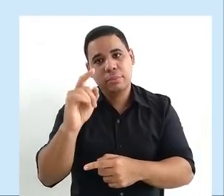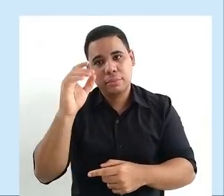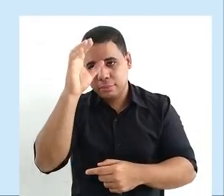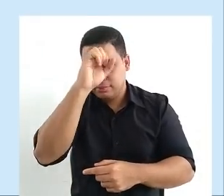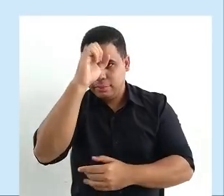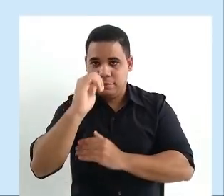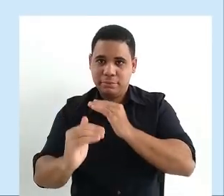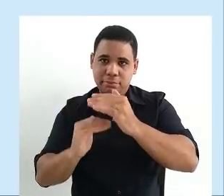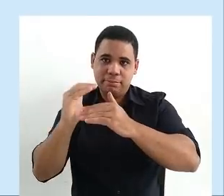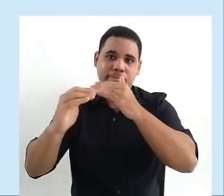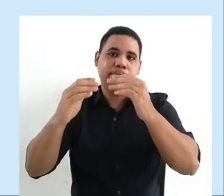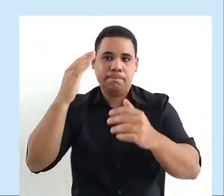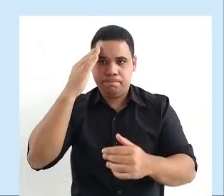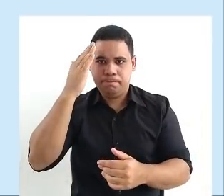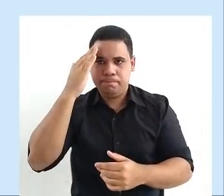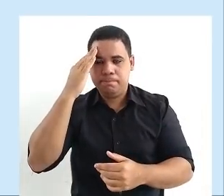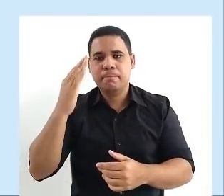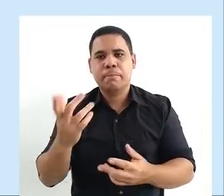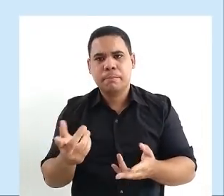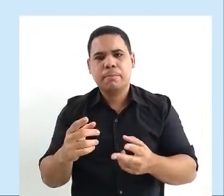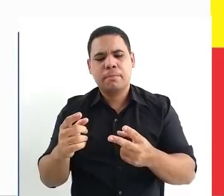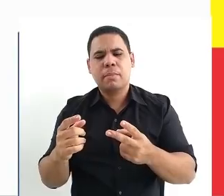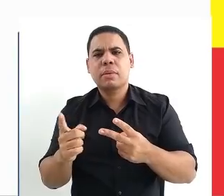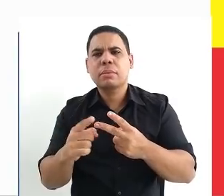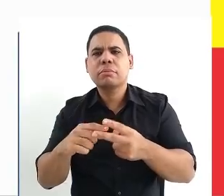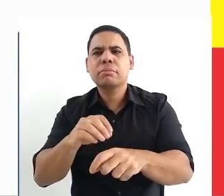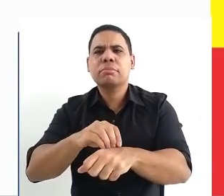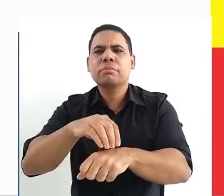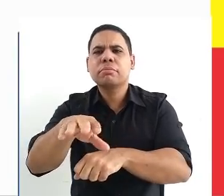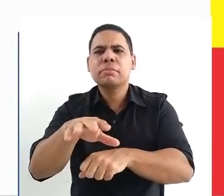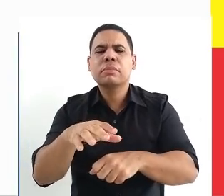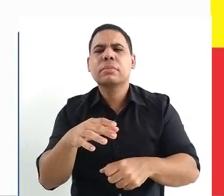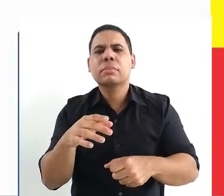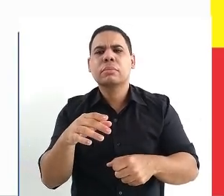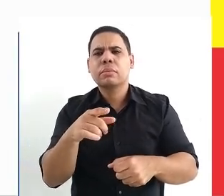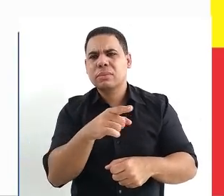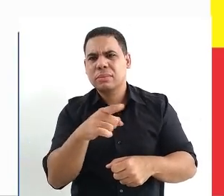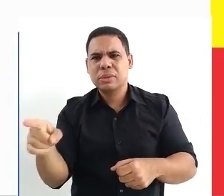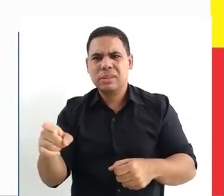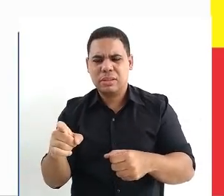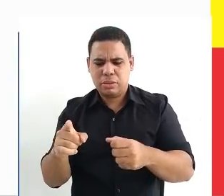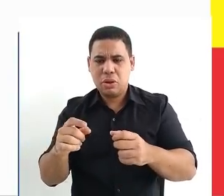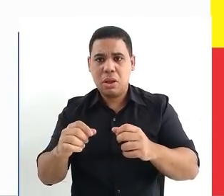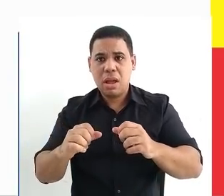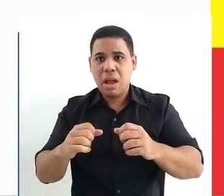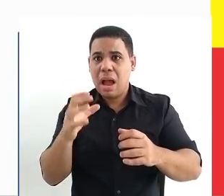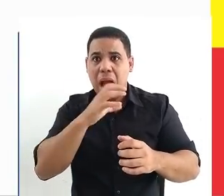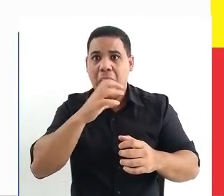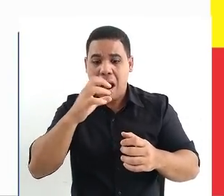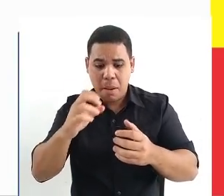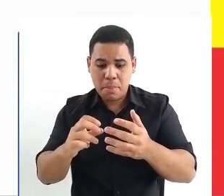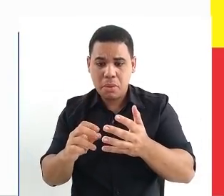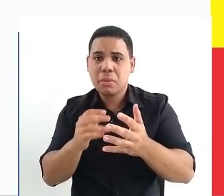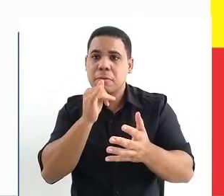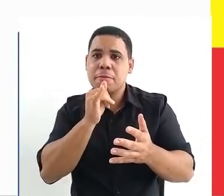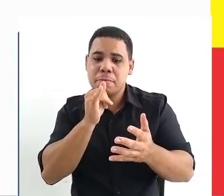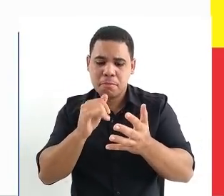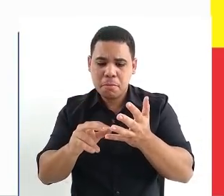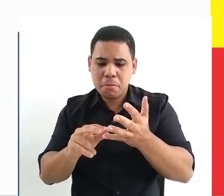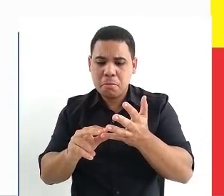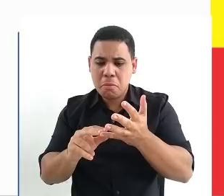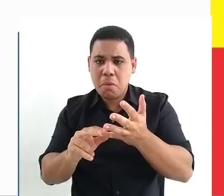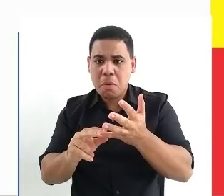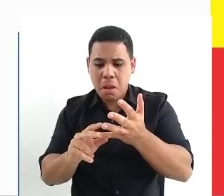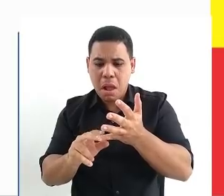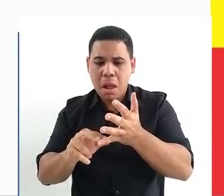aprendizagem da gente, certo? E a segunda dica é: não corre, não pula os degraus antes do tempo.